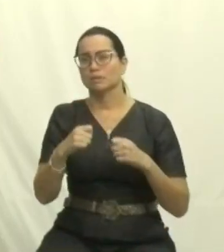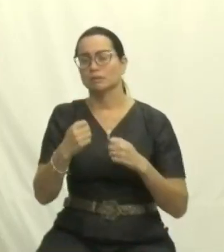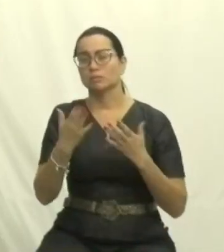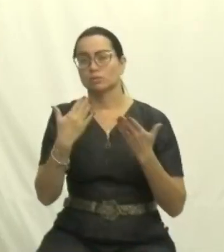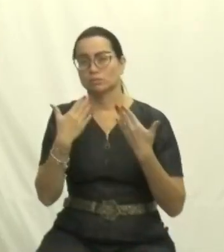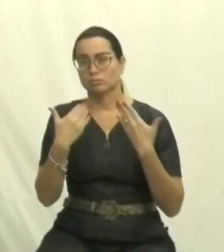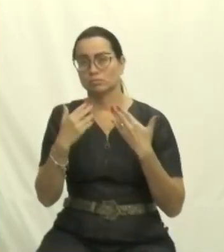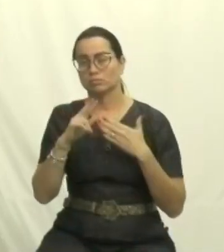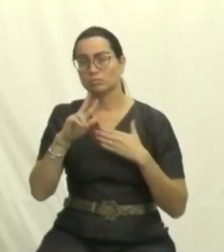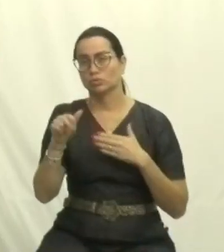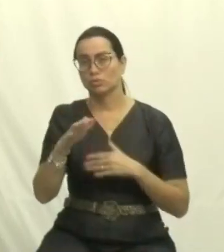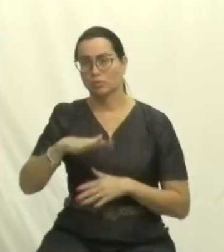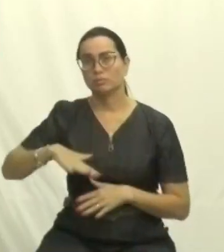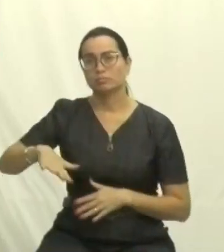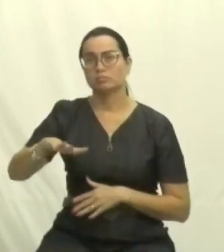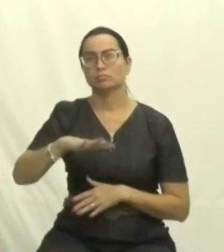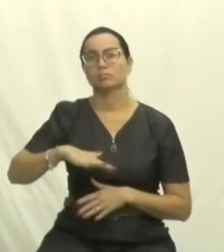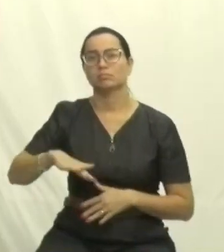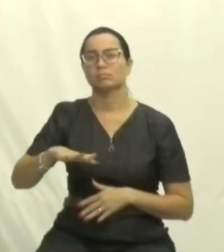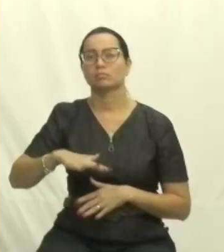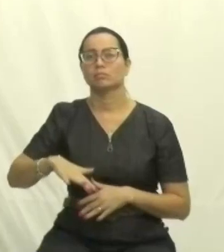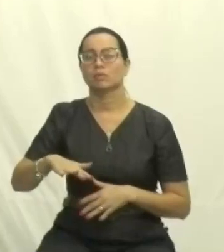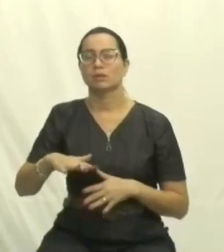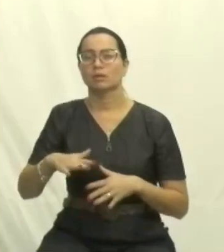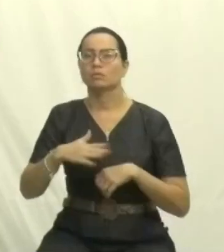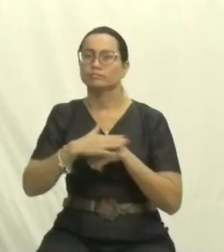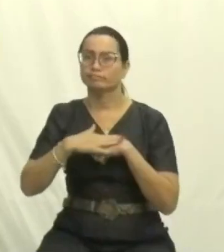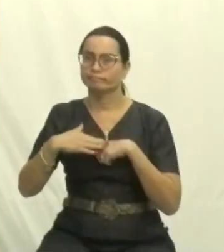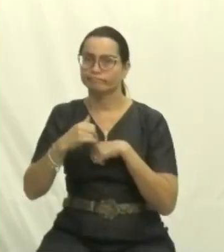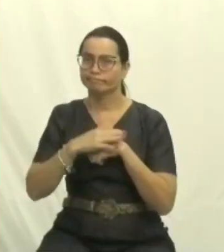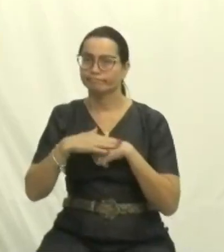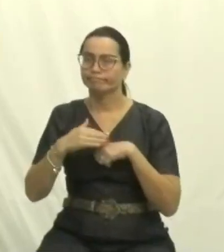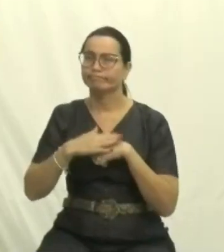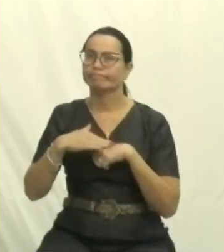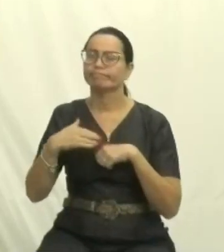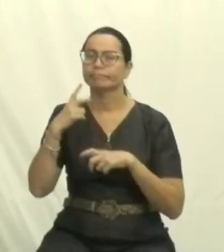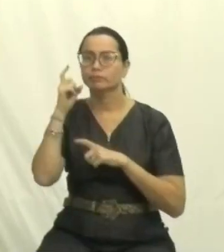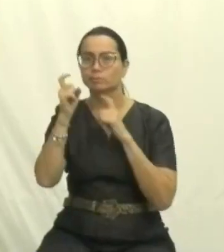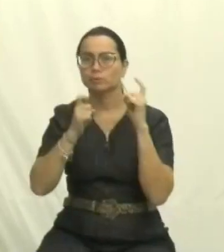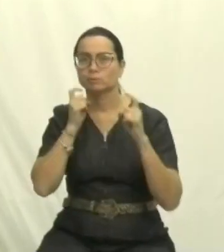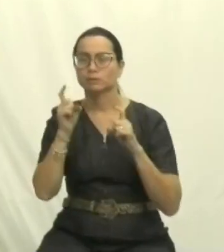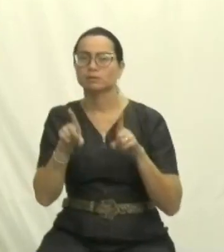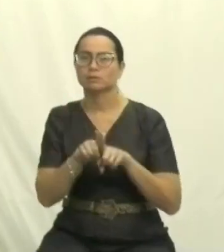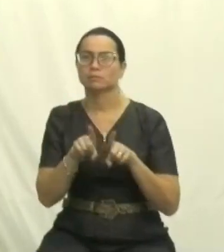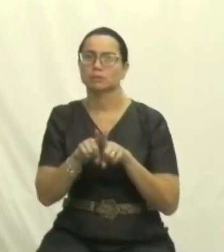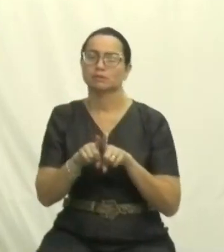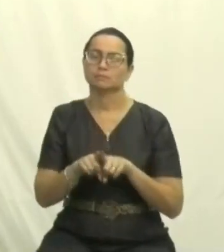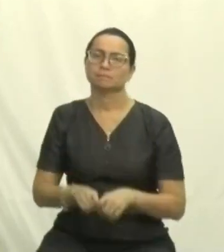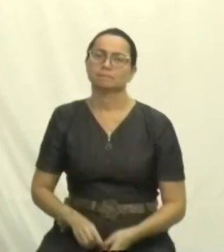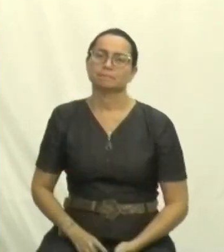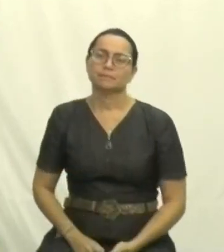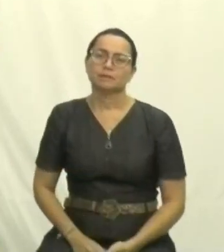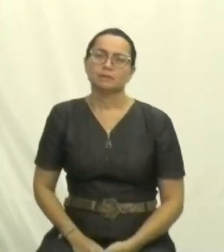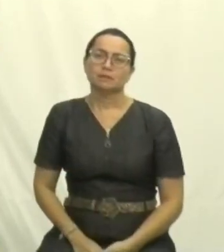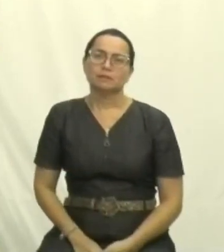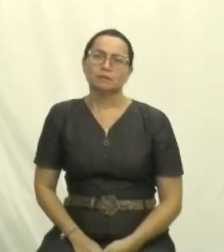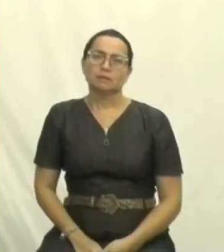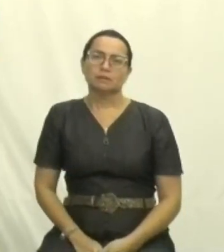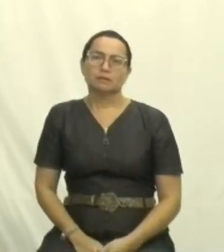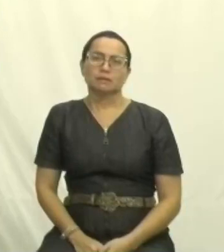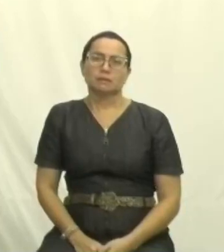debater aquela região com muito carinho e com muita preocupação. E a casa de passagem faz parte desse